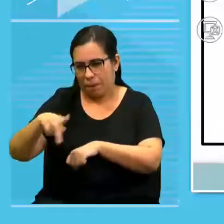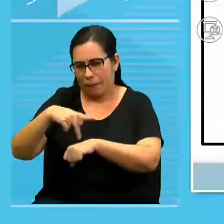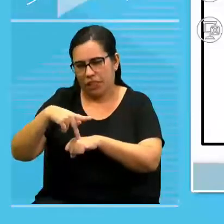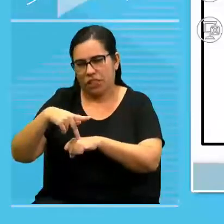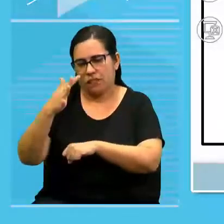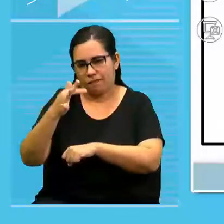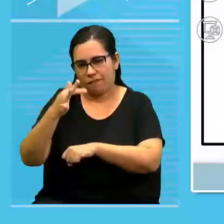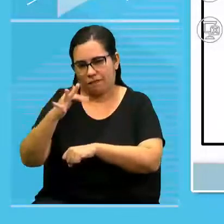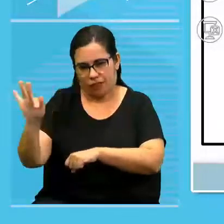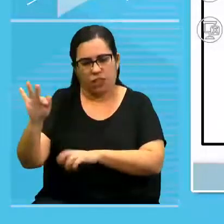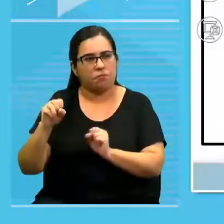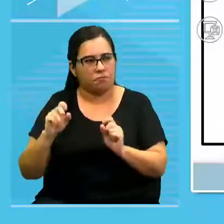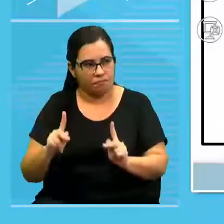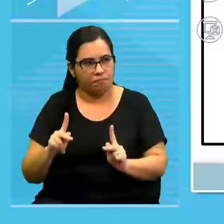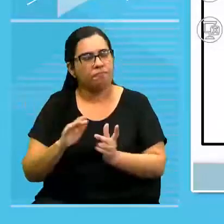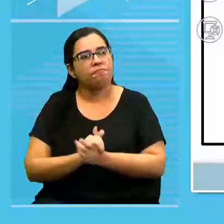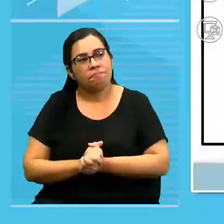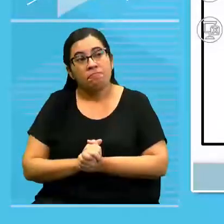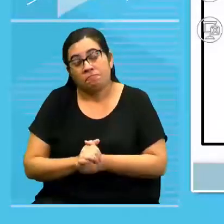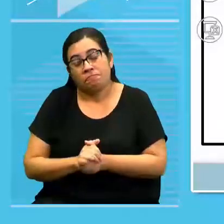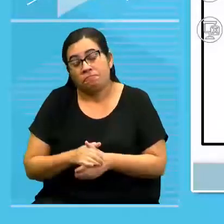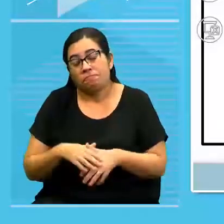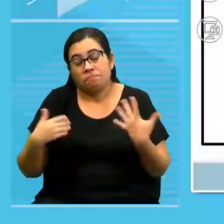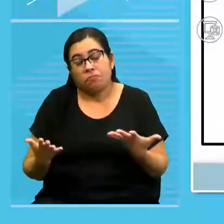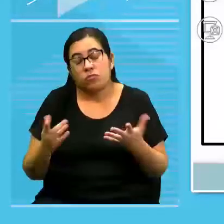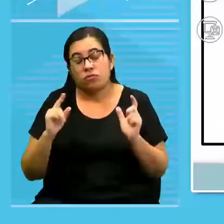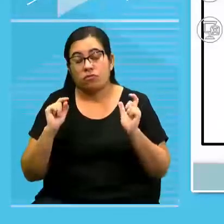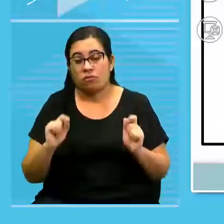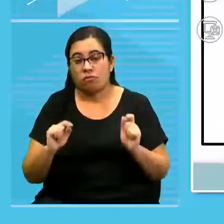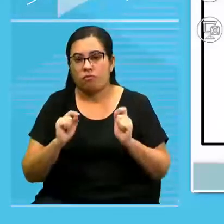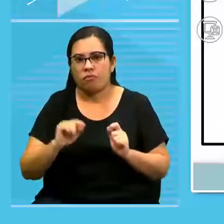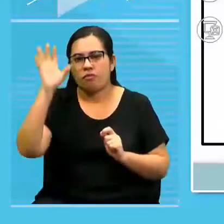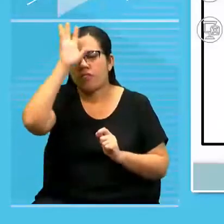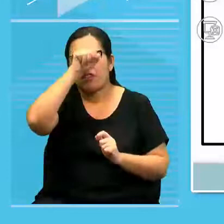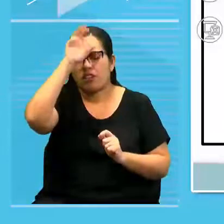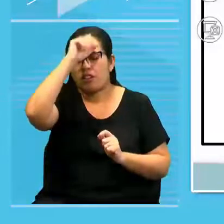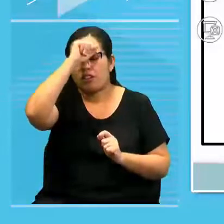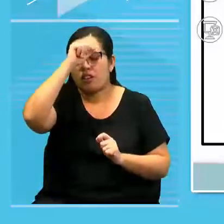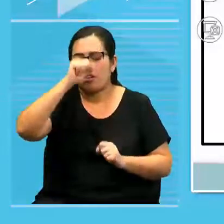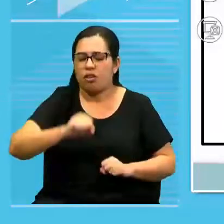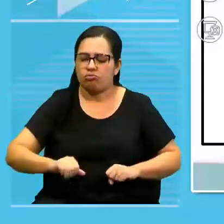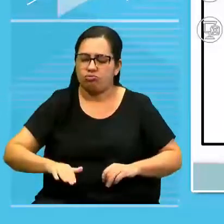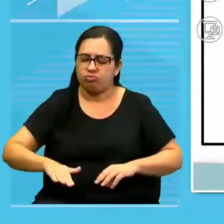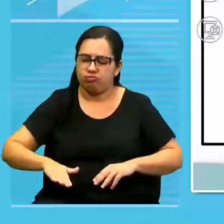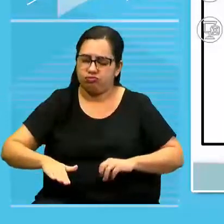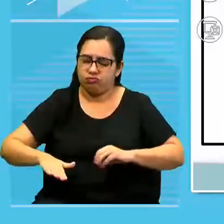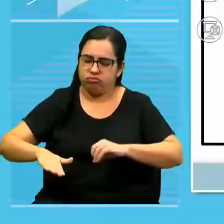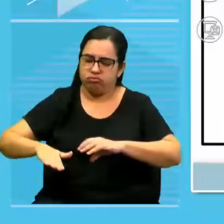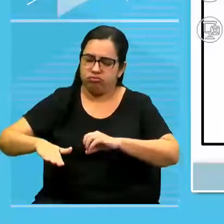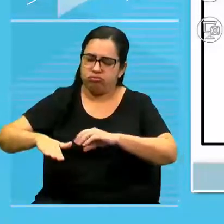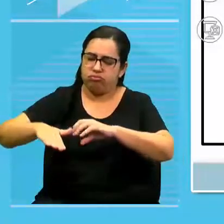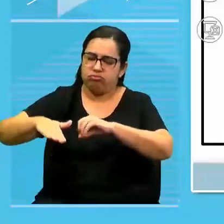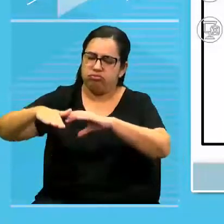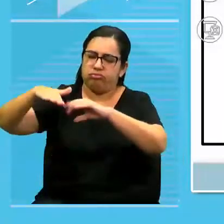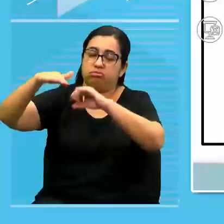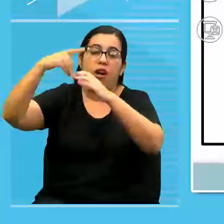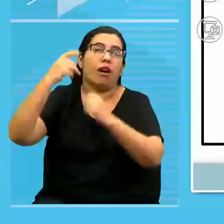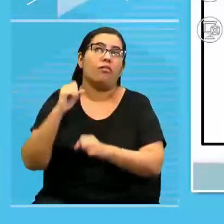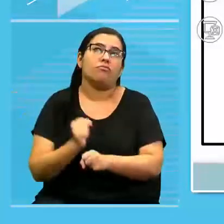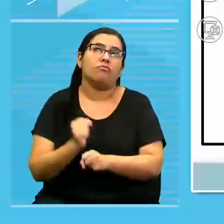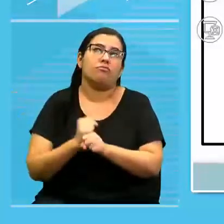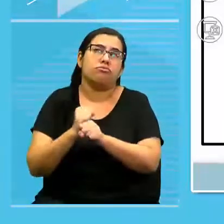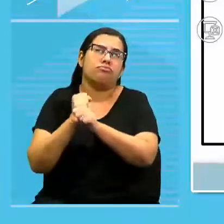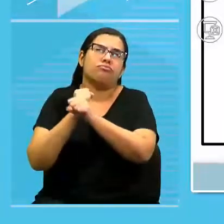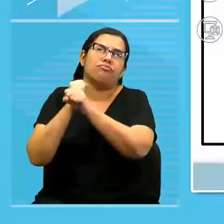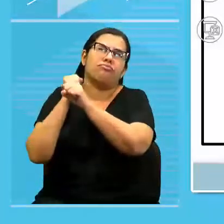então a ideia de uma aprendizagem ao longo da vida ela é muito antiga isso porque